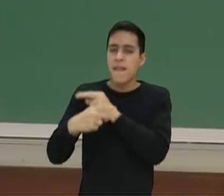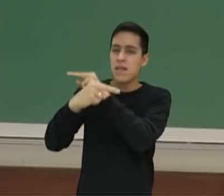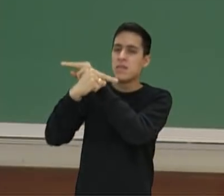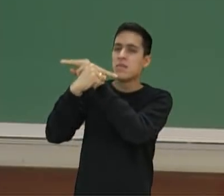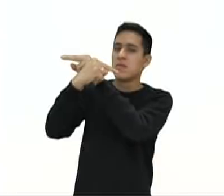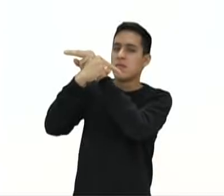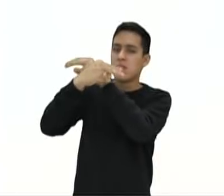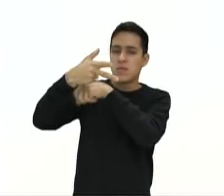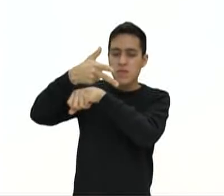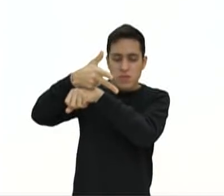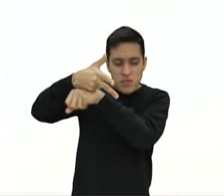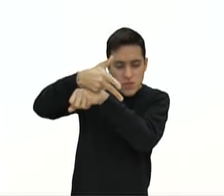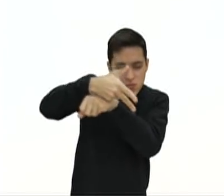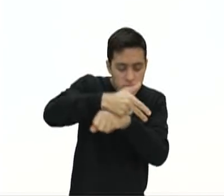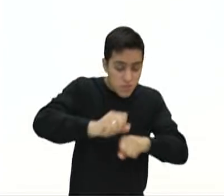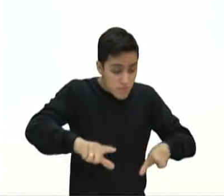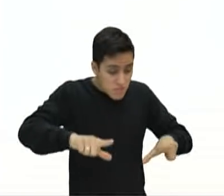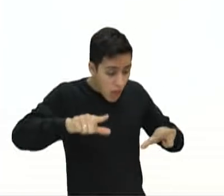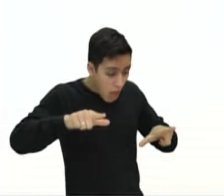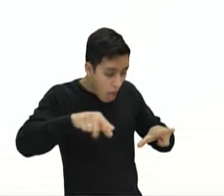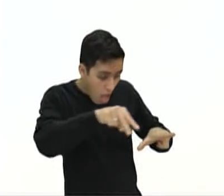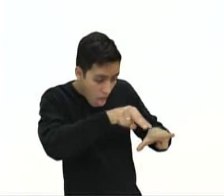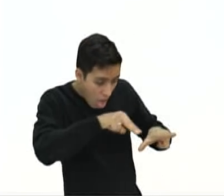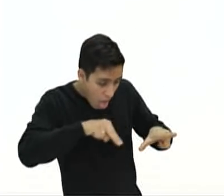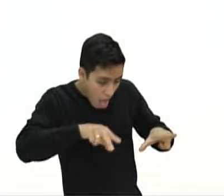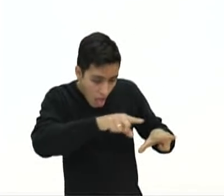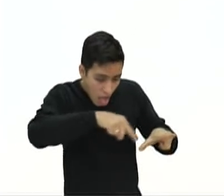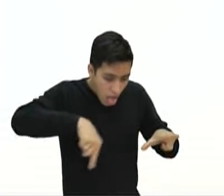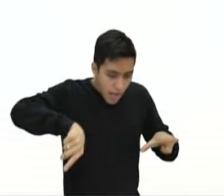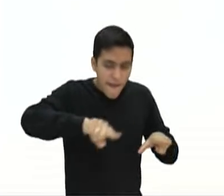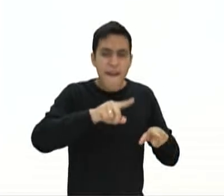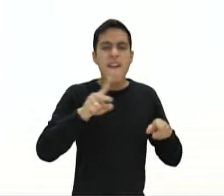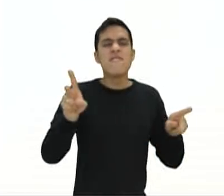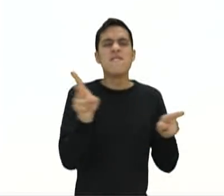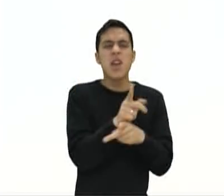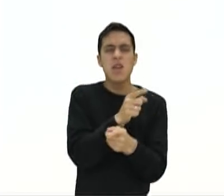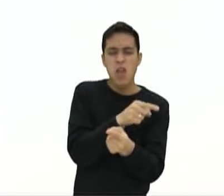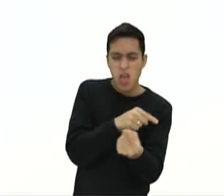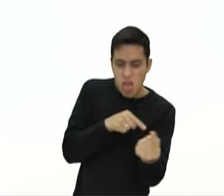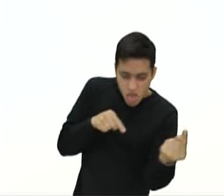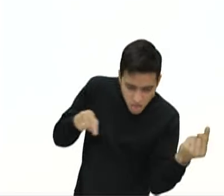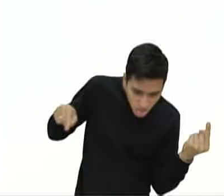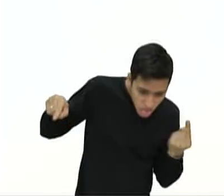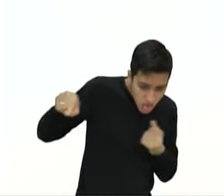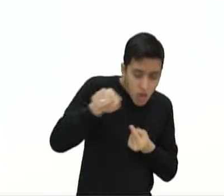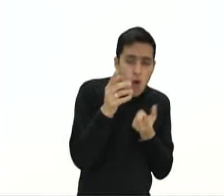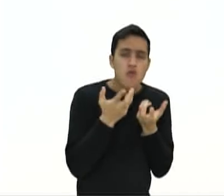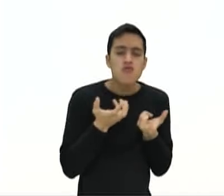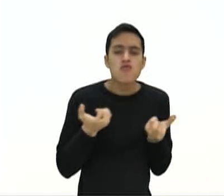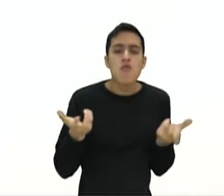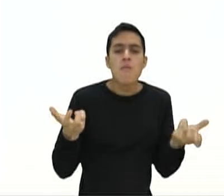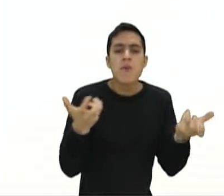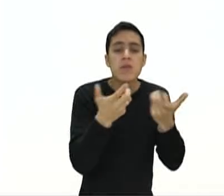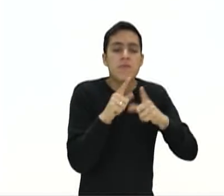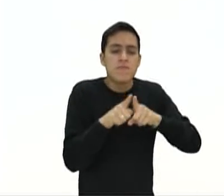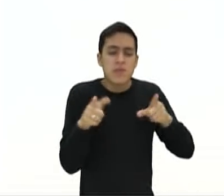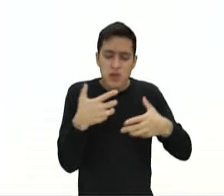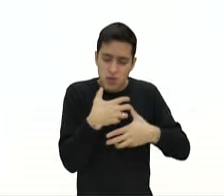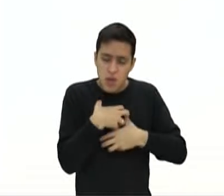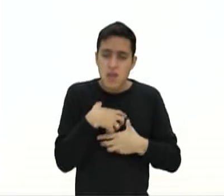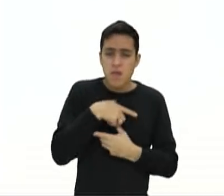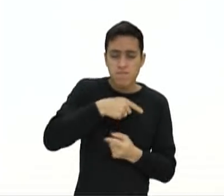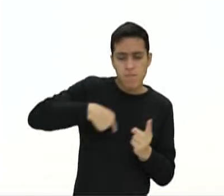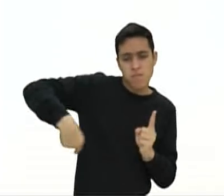estão vendo aqui no nosso slide. Eles são ventos carregados de umidade que eles giram de forma